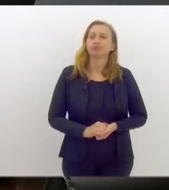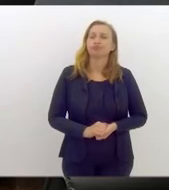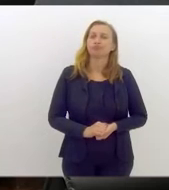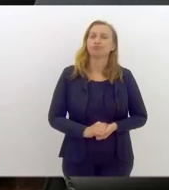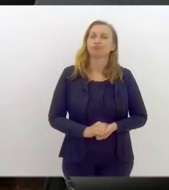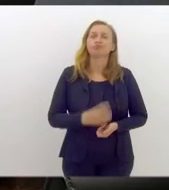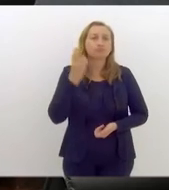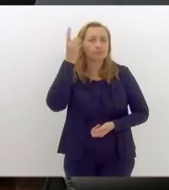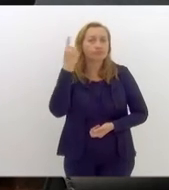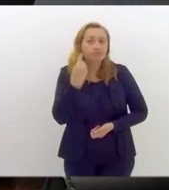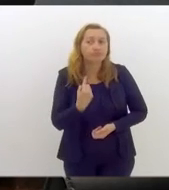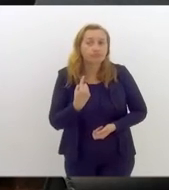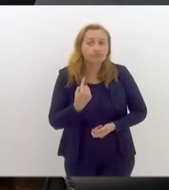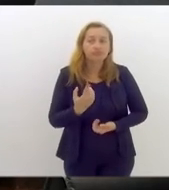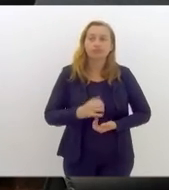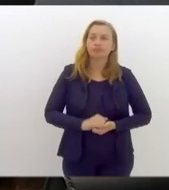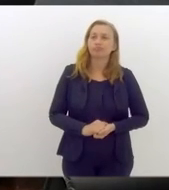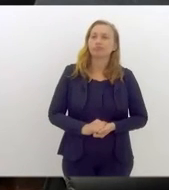Deputada Dani,